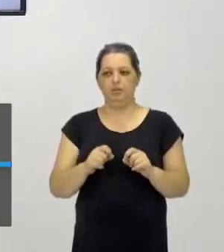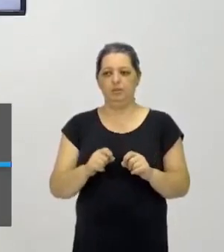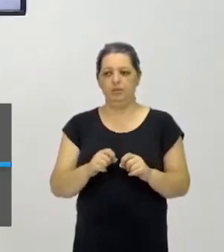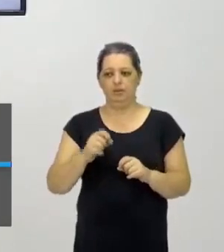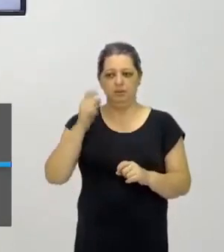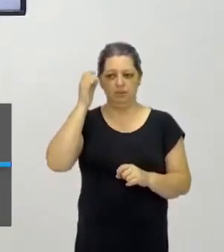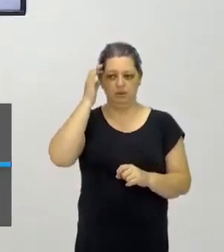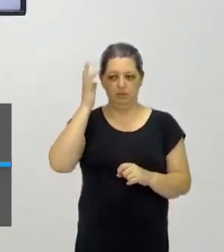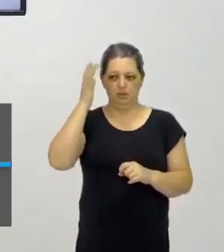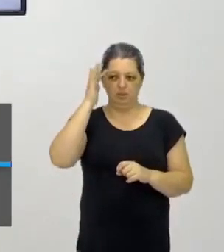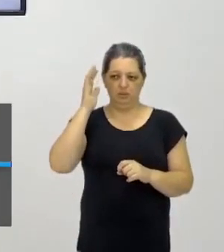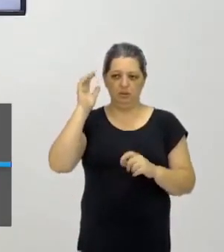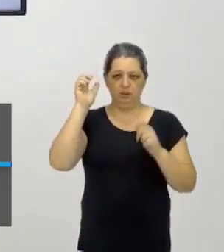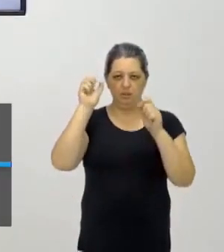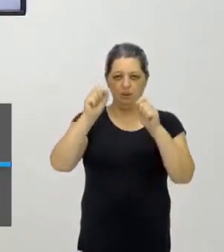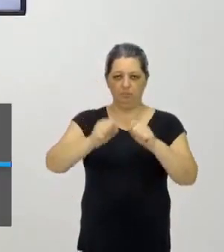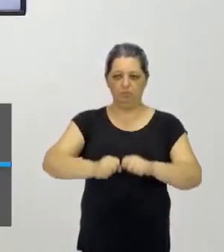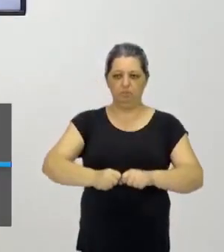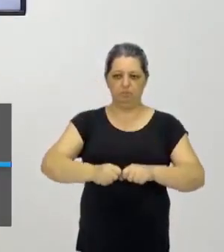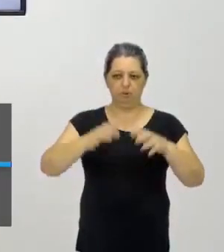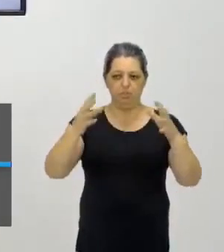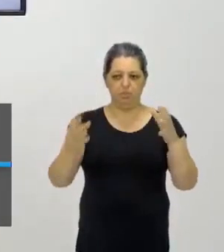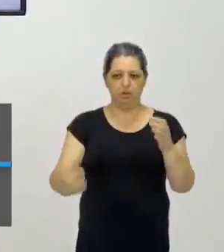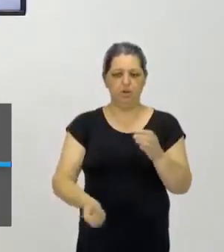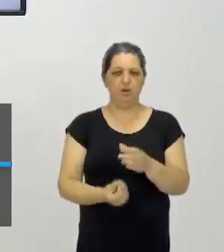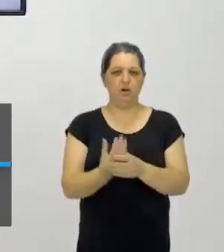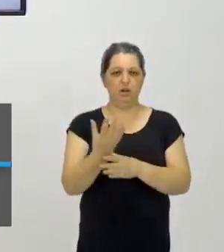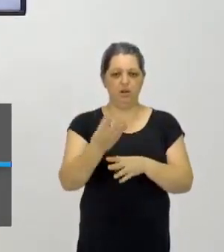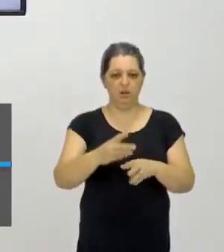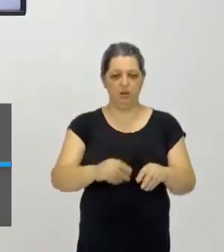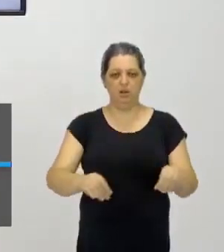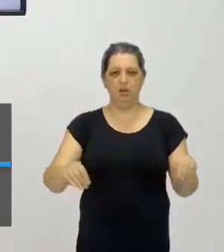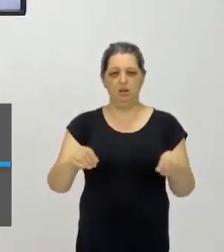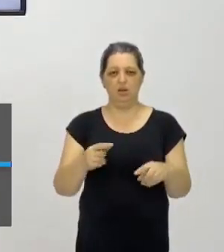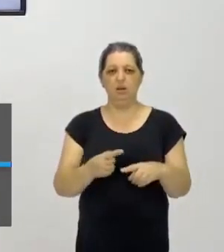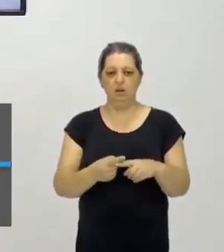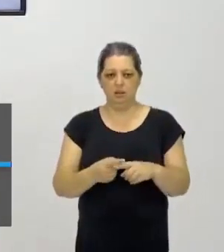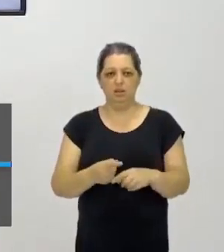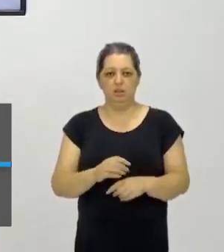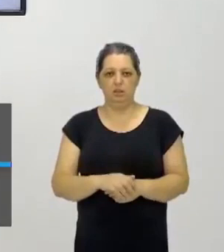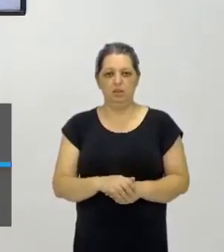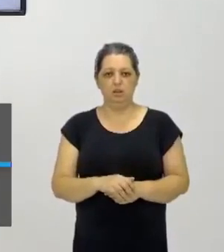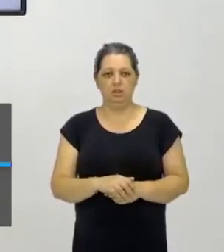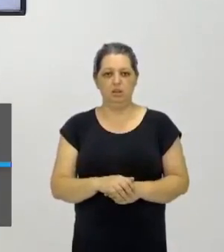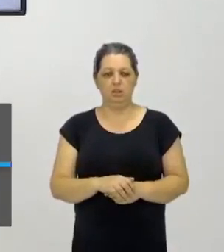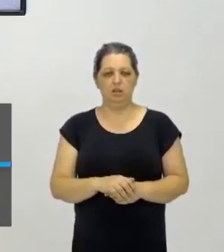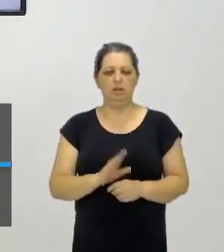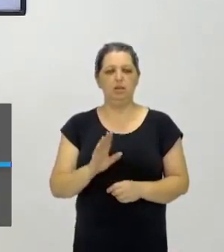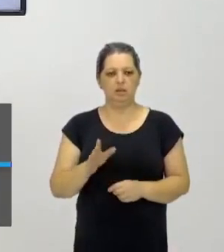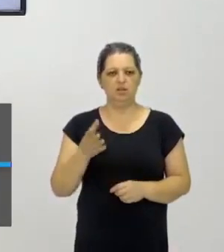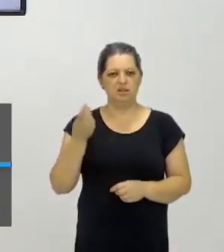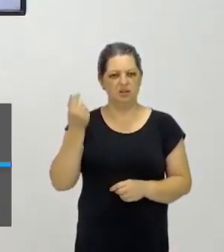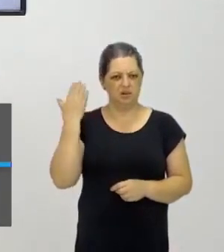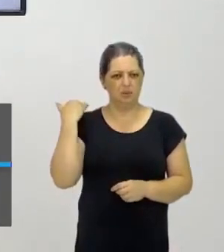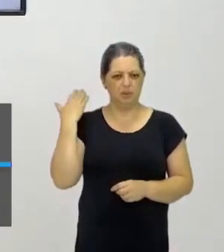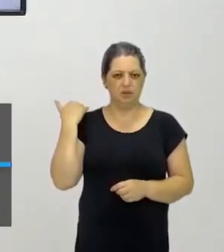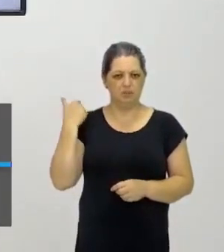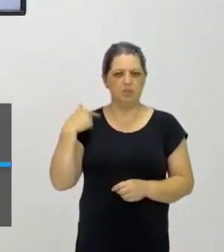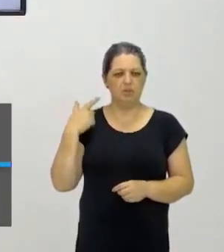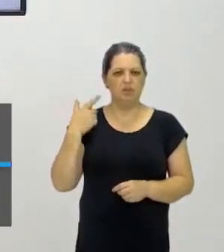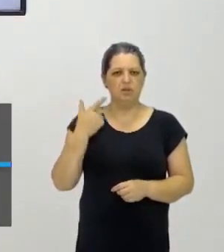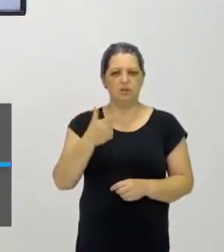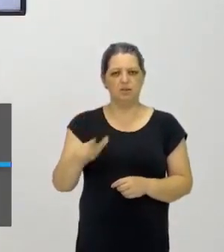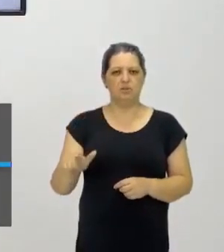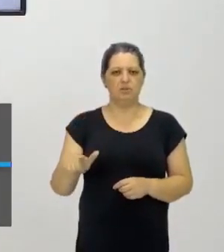pessoas diferentes ali com ingleses diferentes também. Quando a gente fala daquela, já é mais antiguinha, mas está passando de